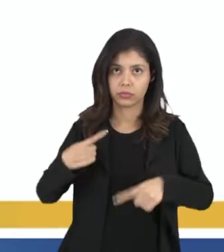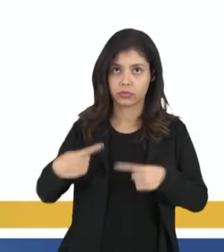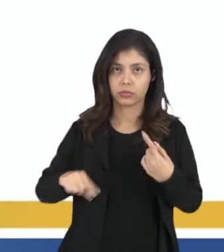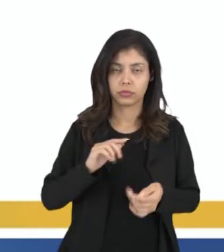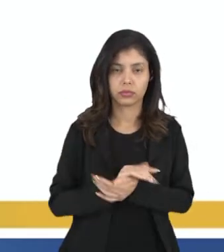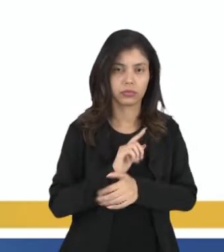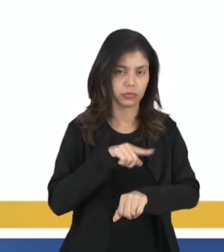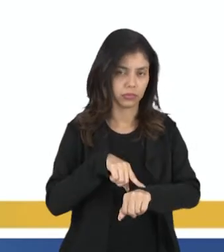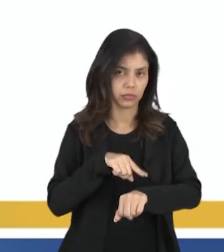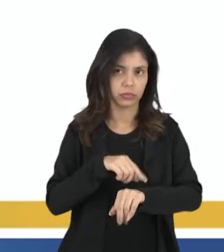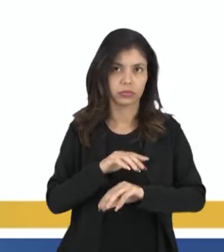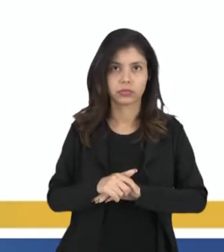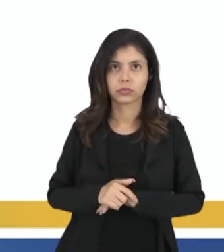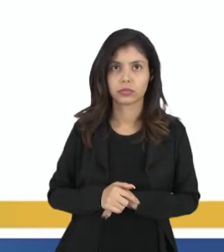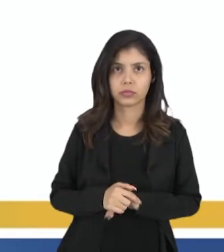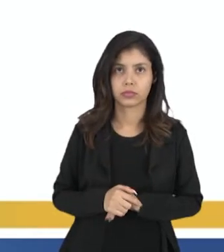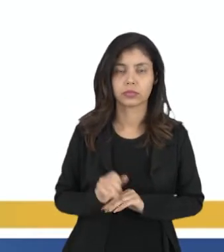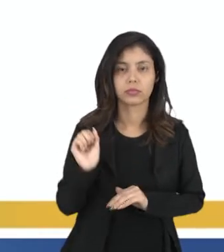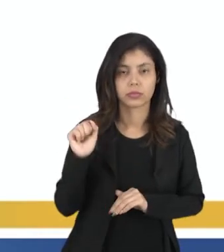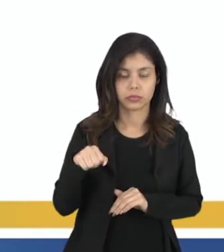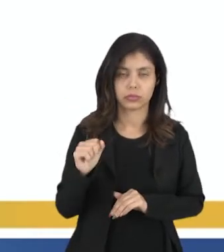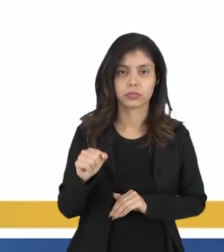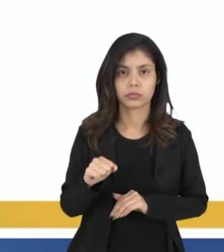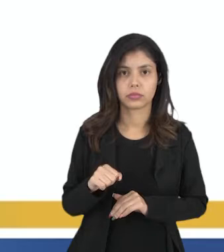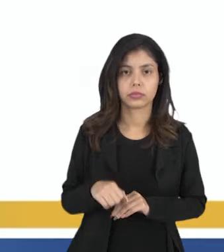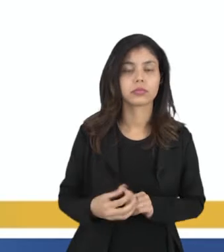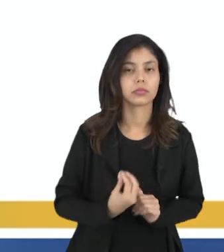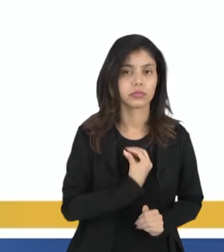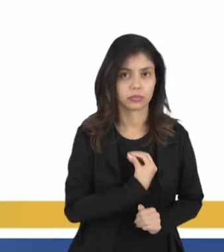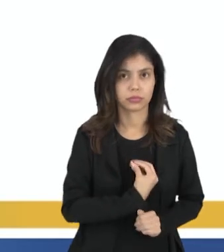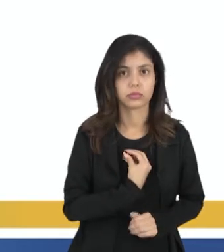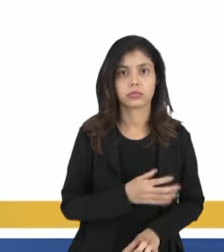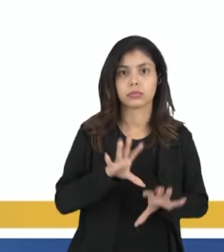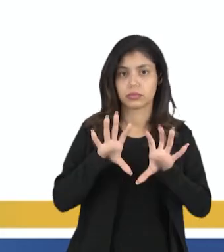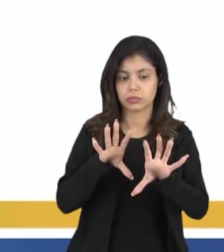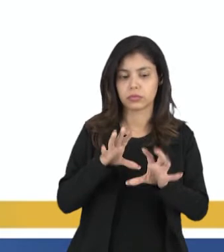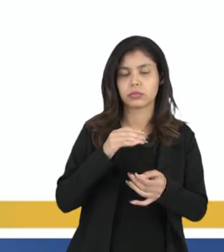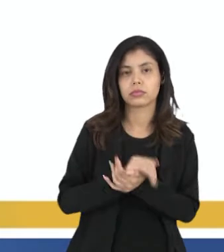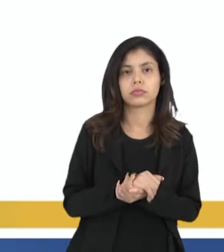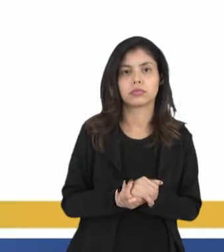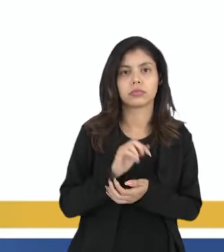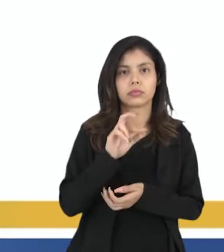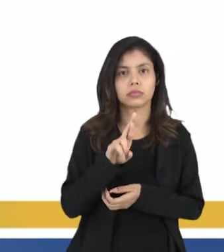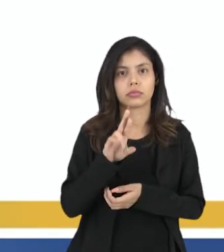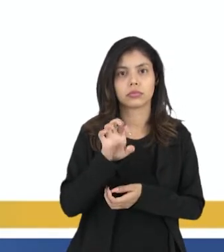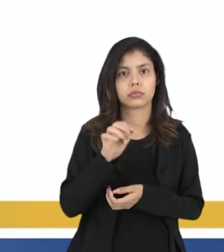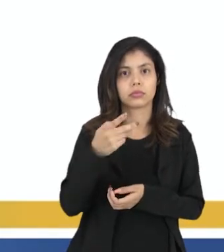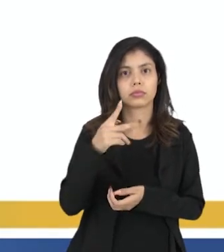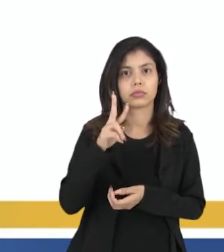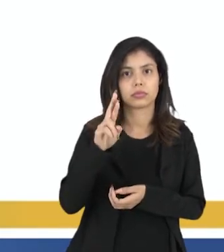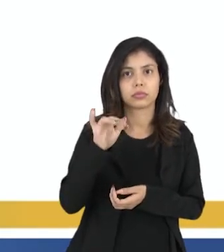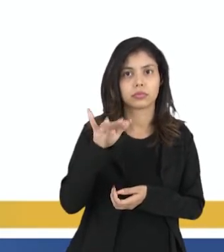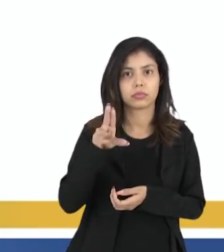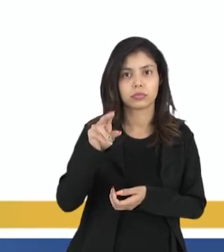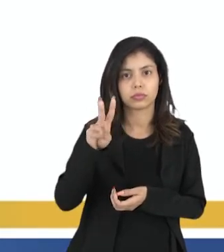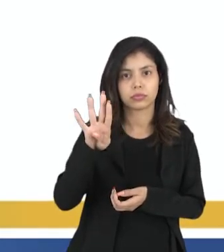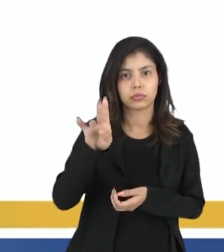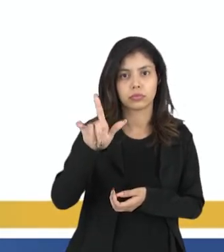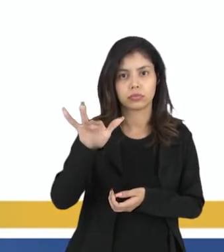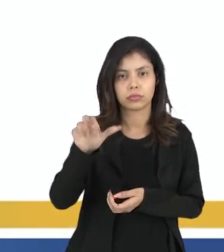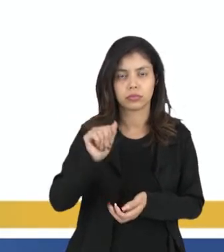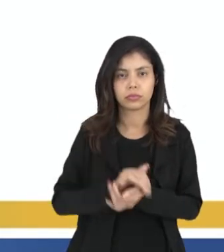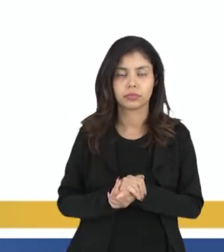com mandatos temporários. Sim, a gente está vivendo isso. A república, o conceito de república é justamente